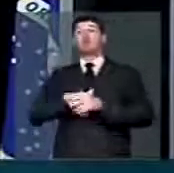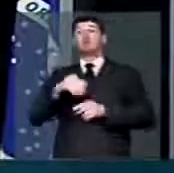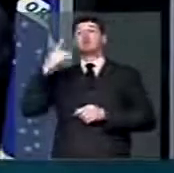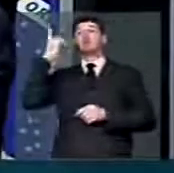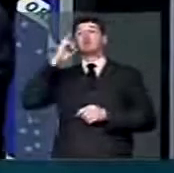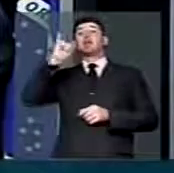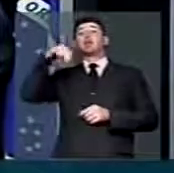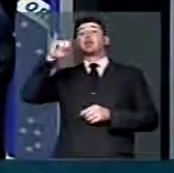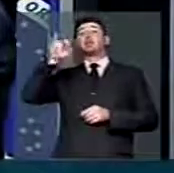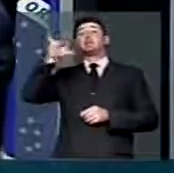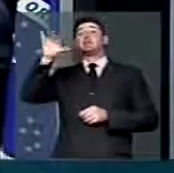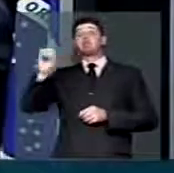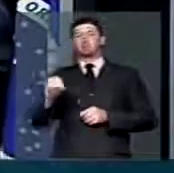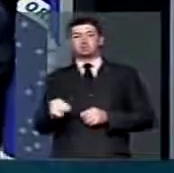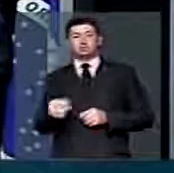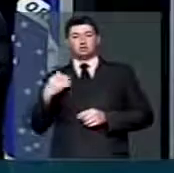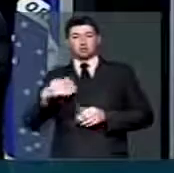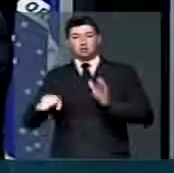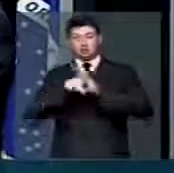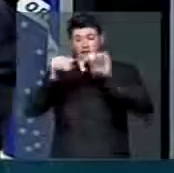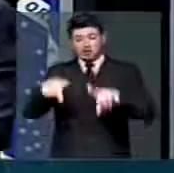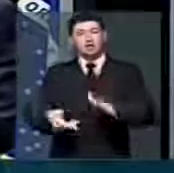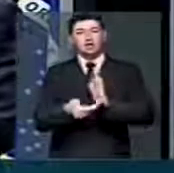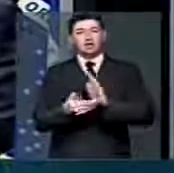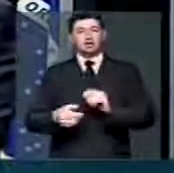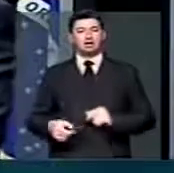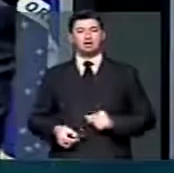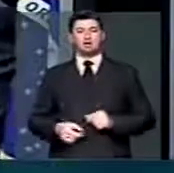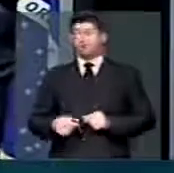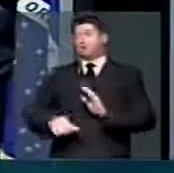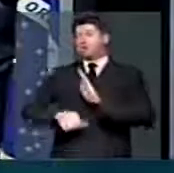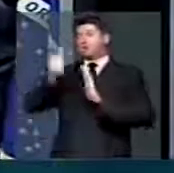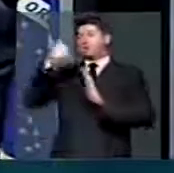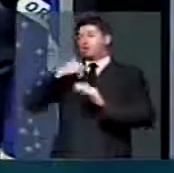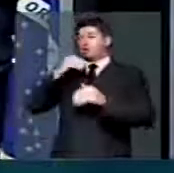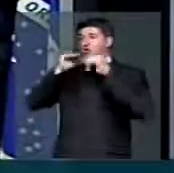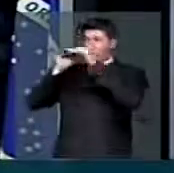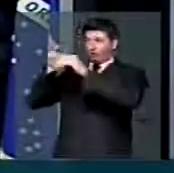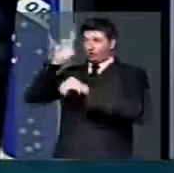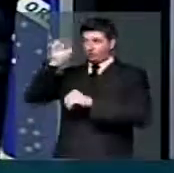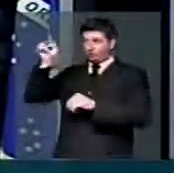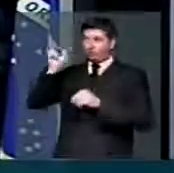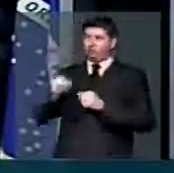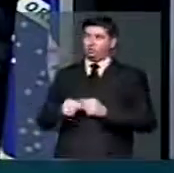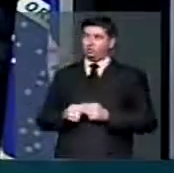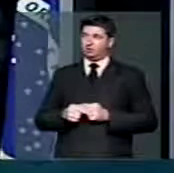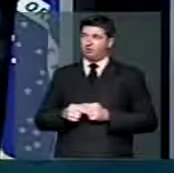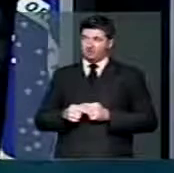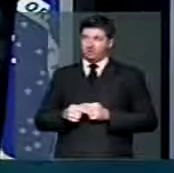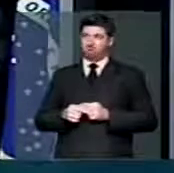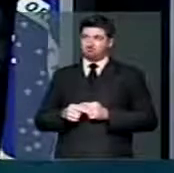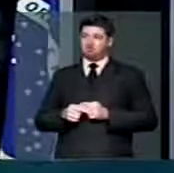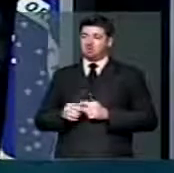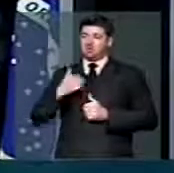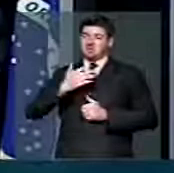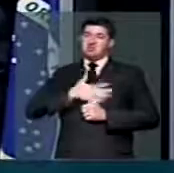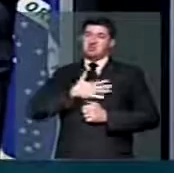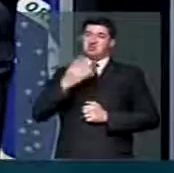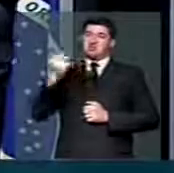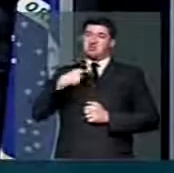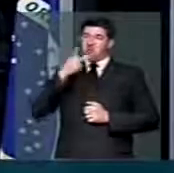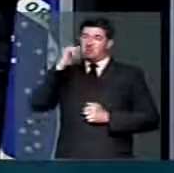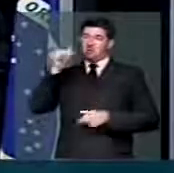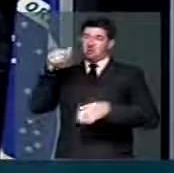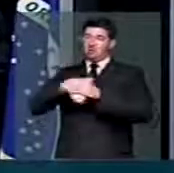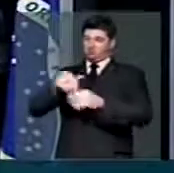no deputado Inocêncio. E quando eu cheguei nesta casa, foi a primeira coisa que falei para Vossa Excelência. Tive o prazer de ver meu